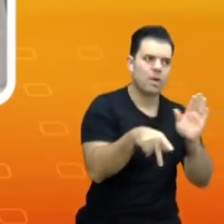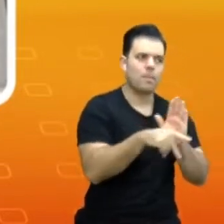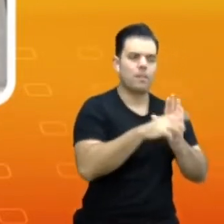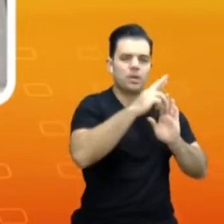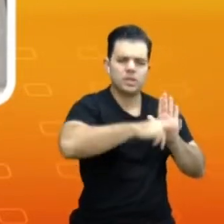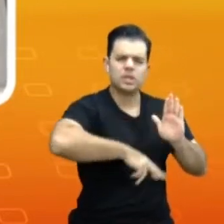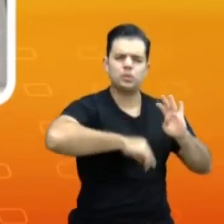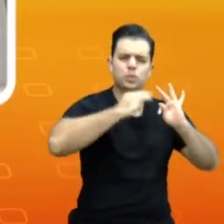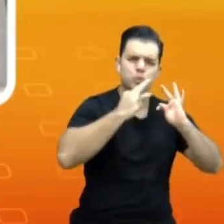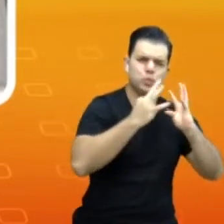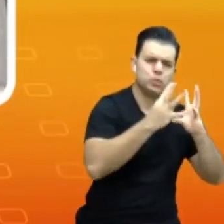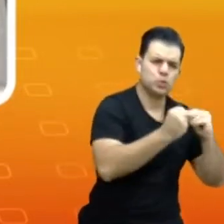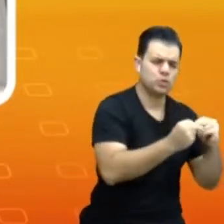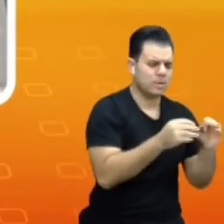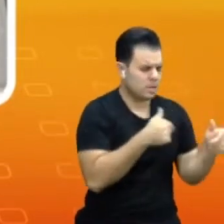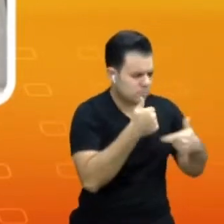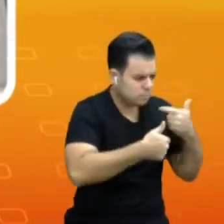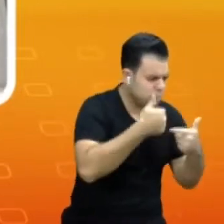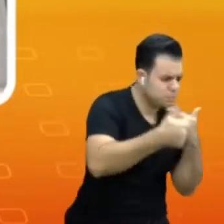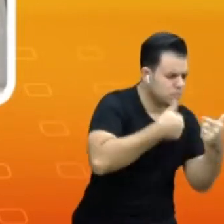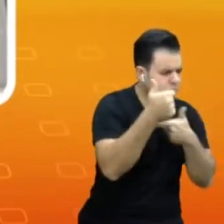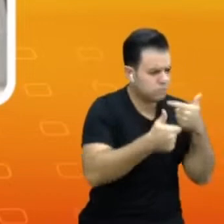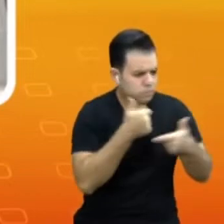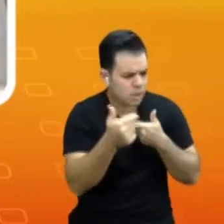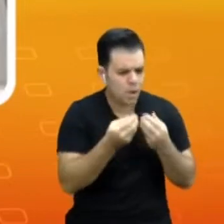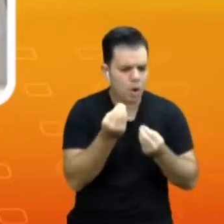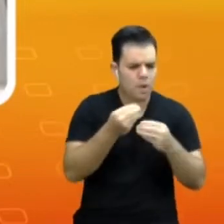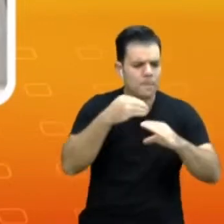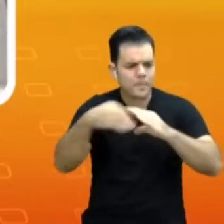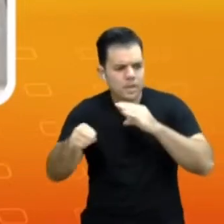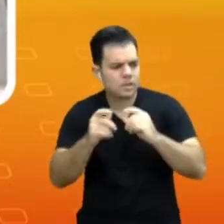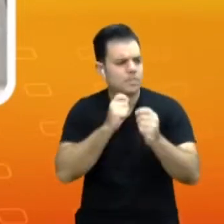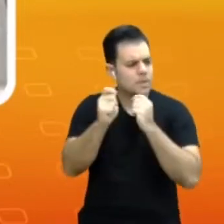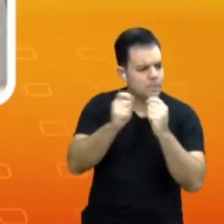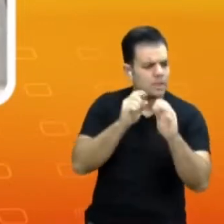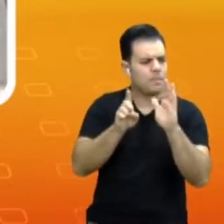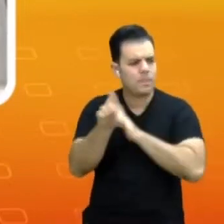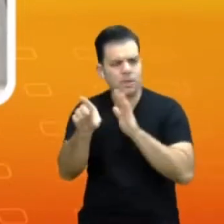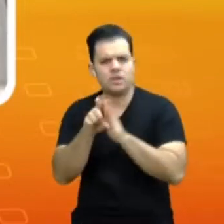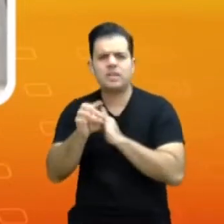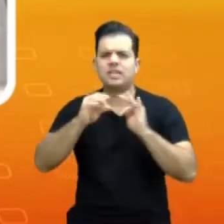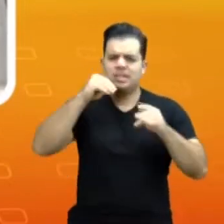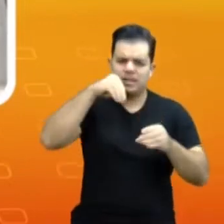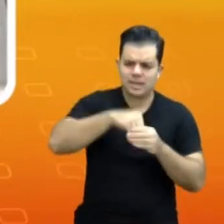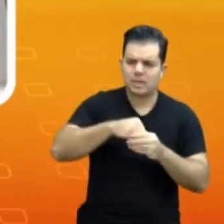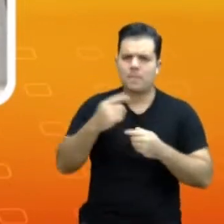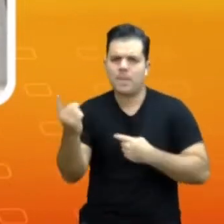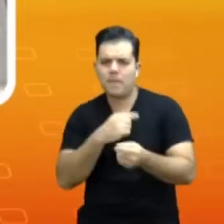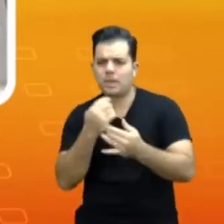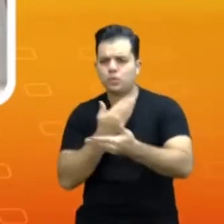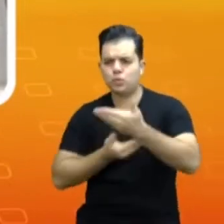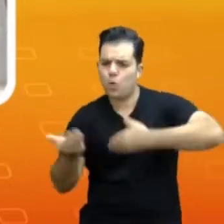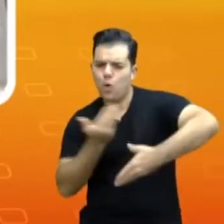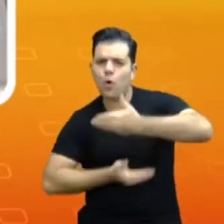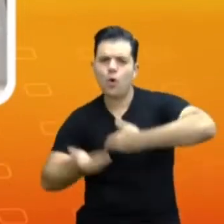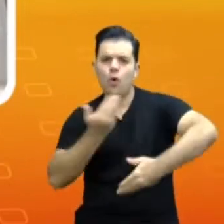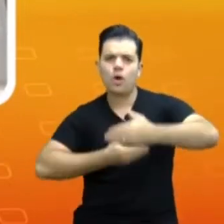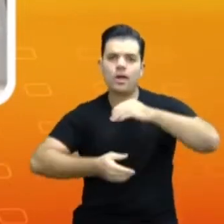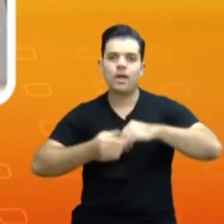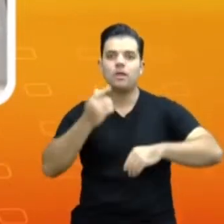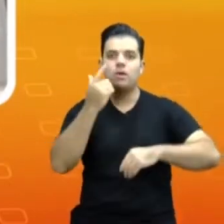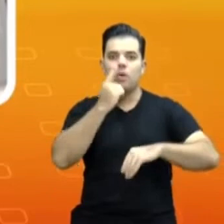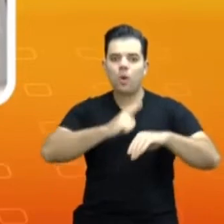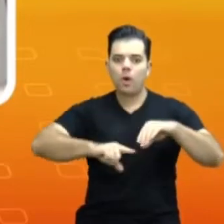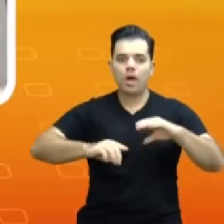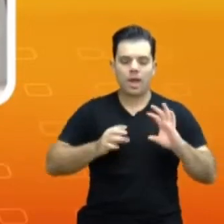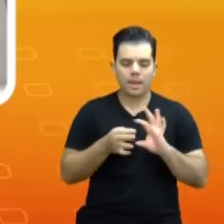redação, consolidando material, consolidando matérias, mandando para um switcher de produção dentro do ambiente do IBC, e aí produzindo a